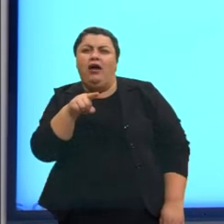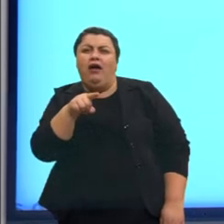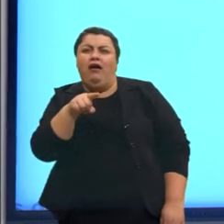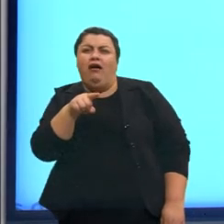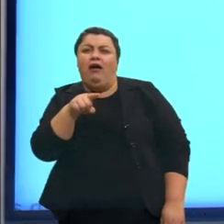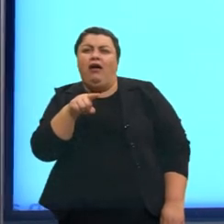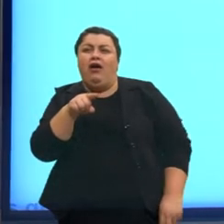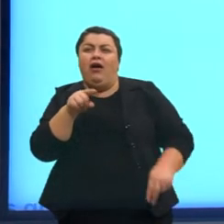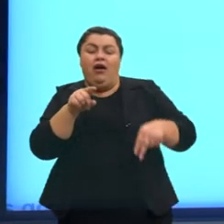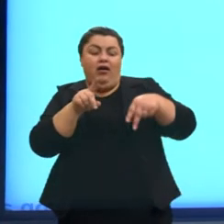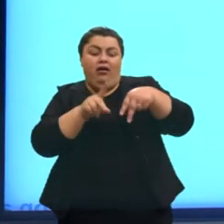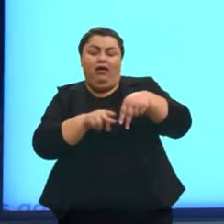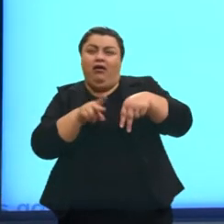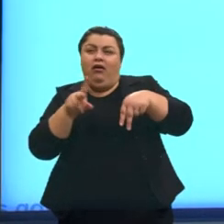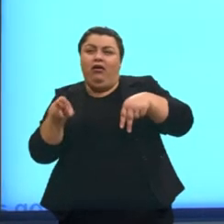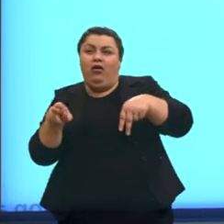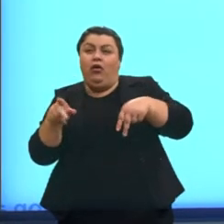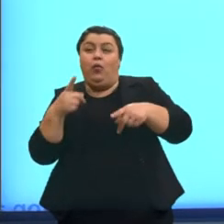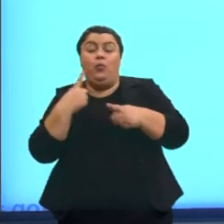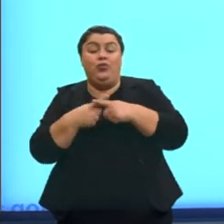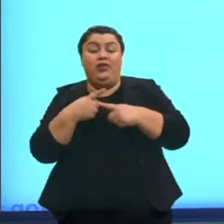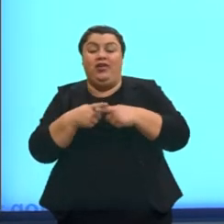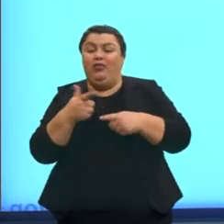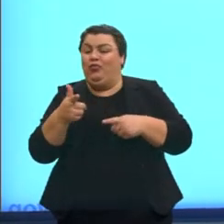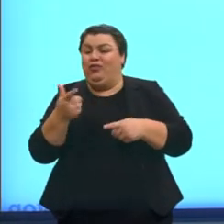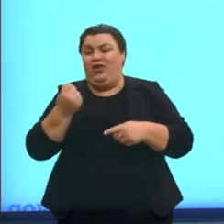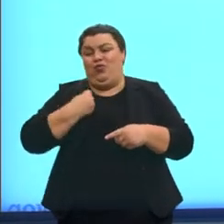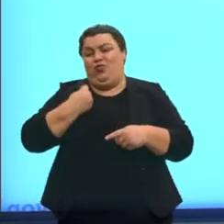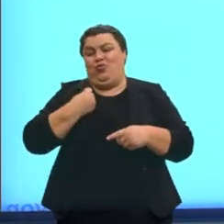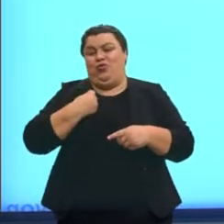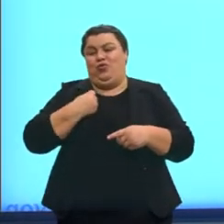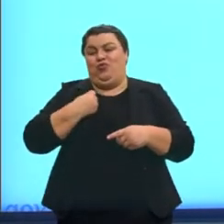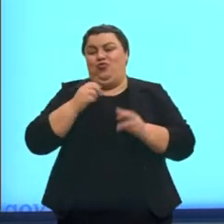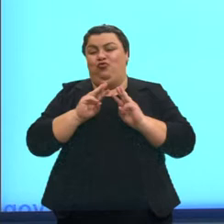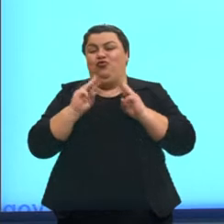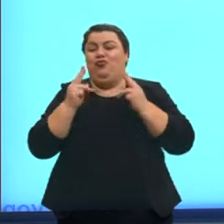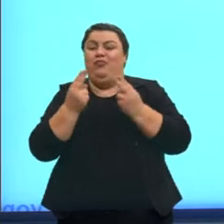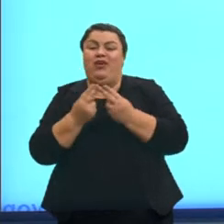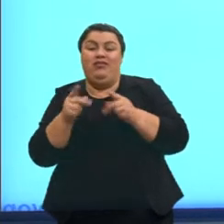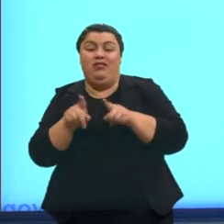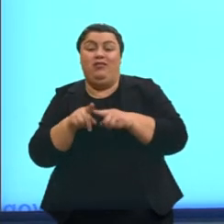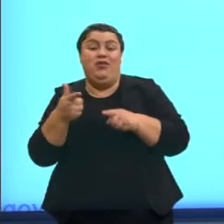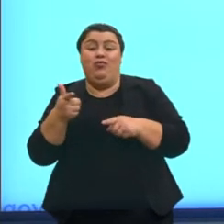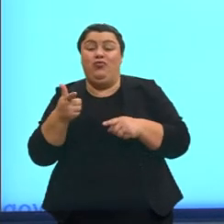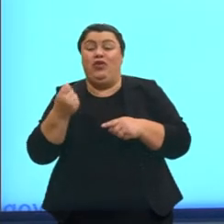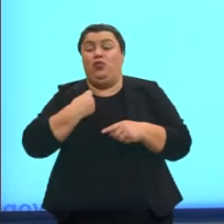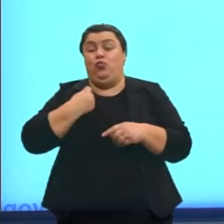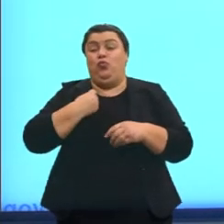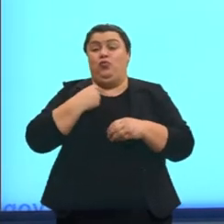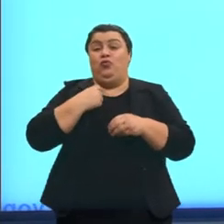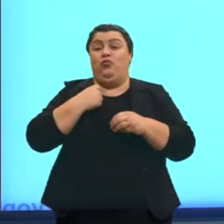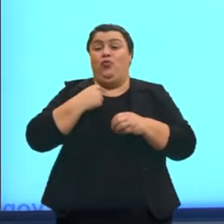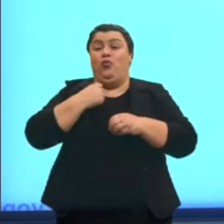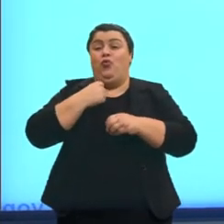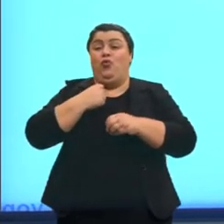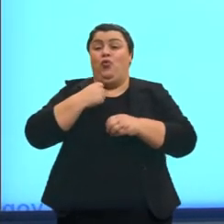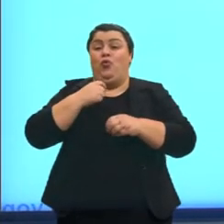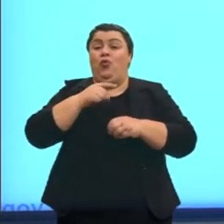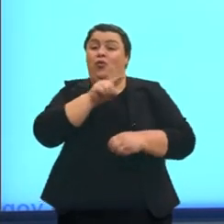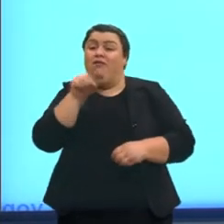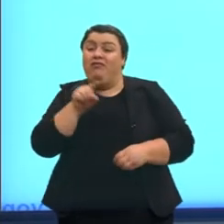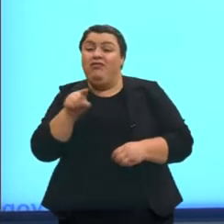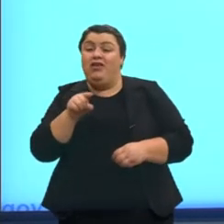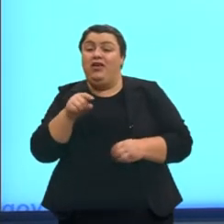representação porque ele não vai ter nenhum número de massa e nem o número atômico igual que é o que é representado junto com o